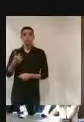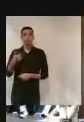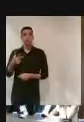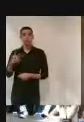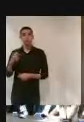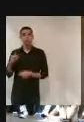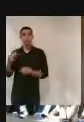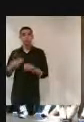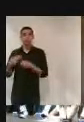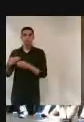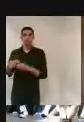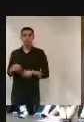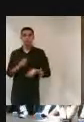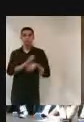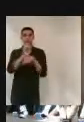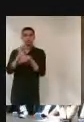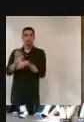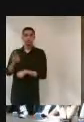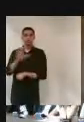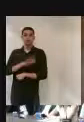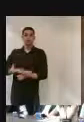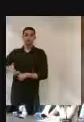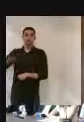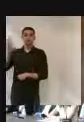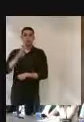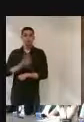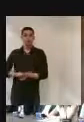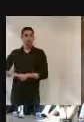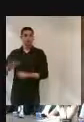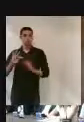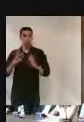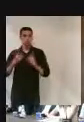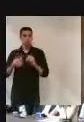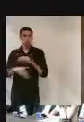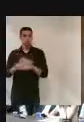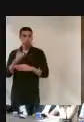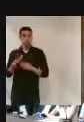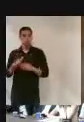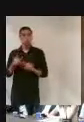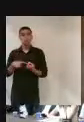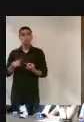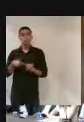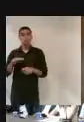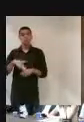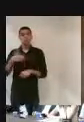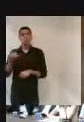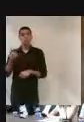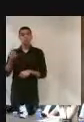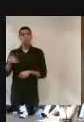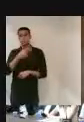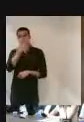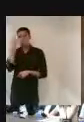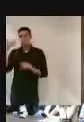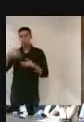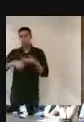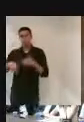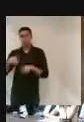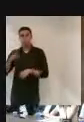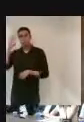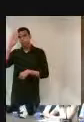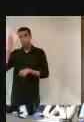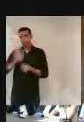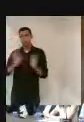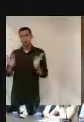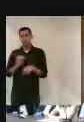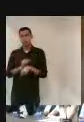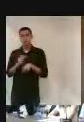em todos os estados da federação, mais de 6 mil catadores participantes, inclusive durante a Covid a gente fez uma doação